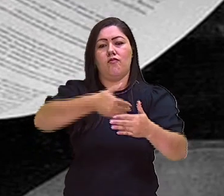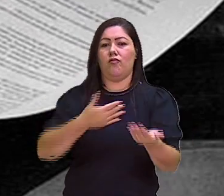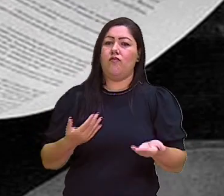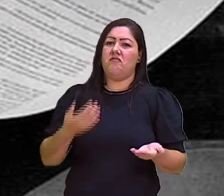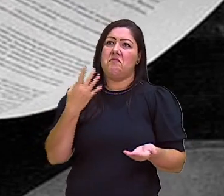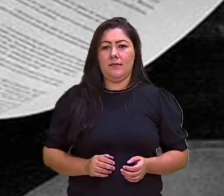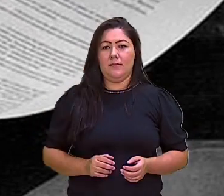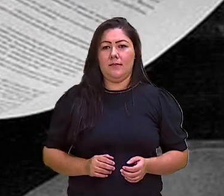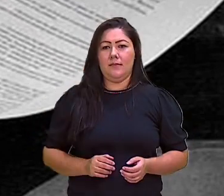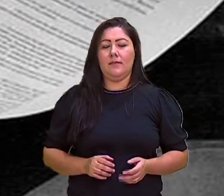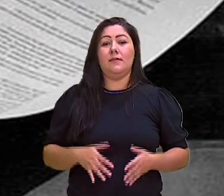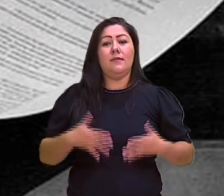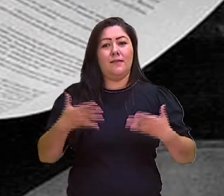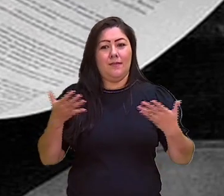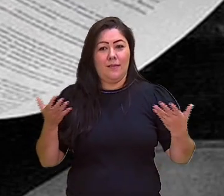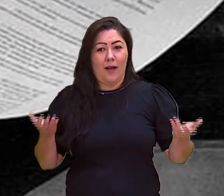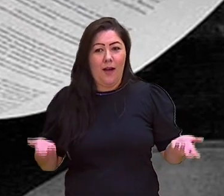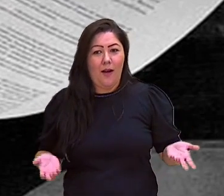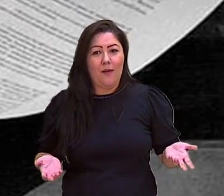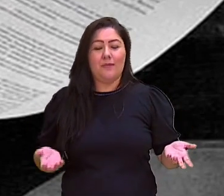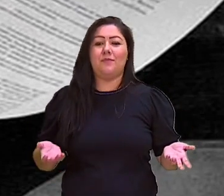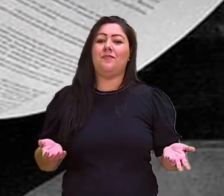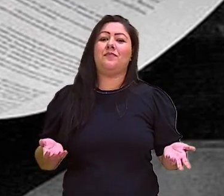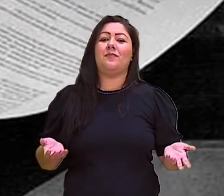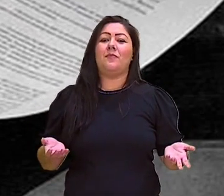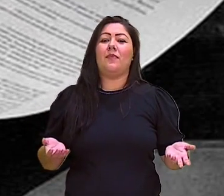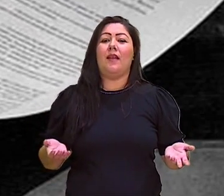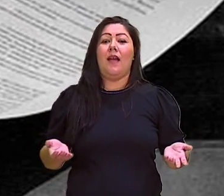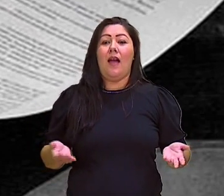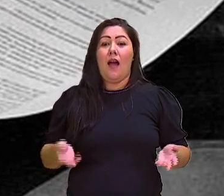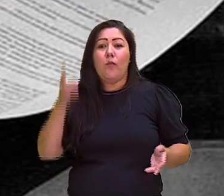para cá. Então, a história